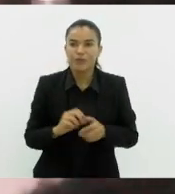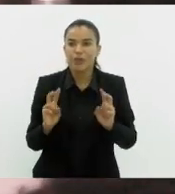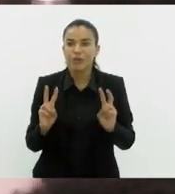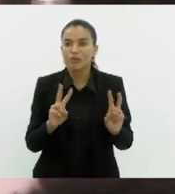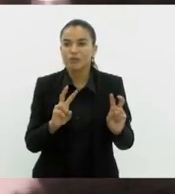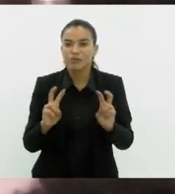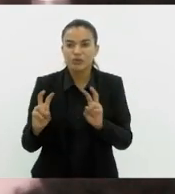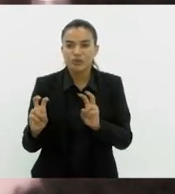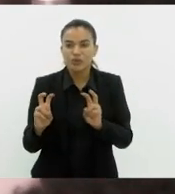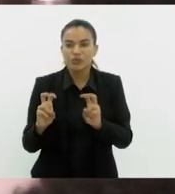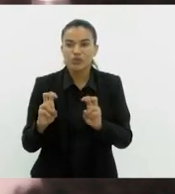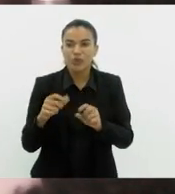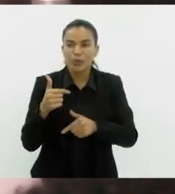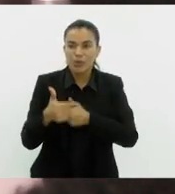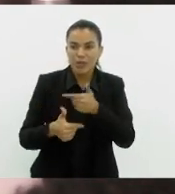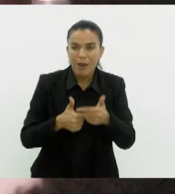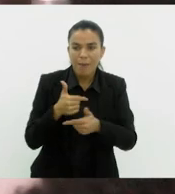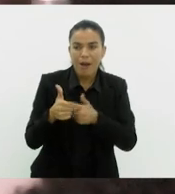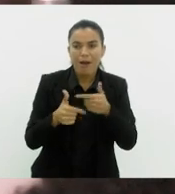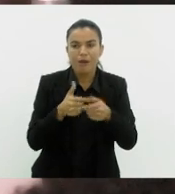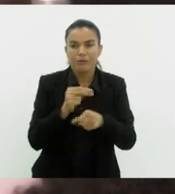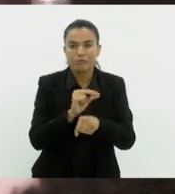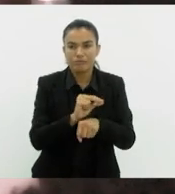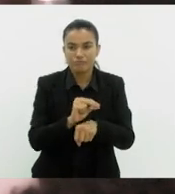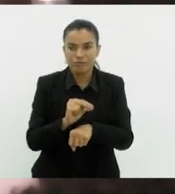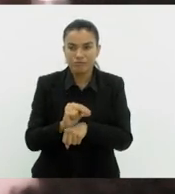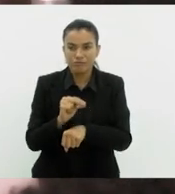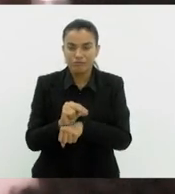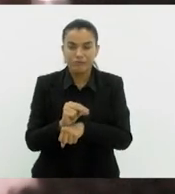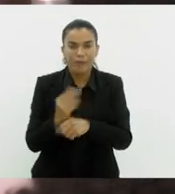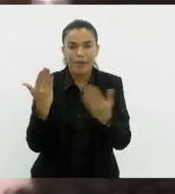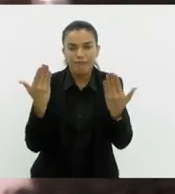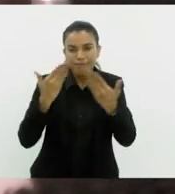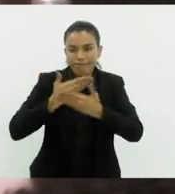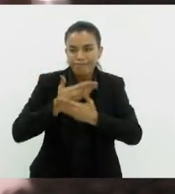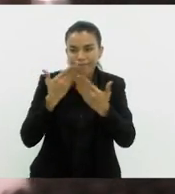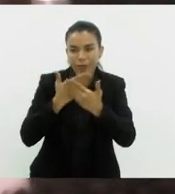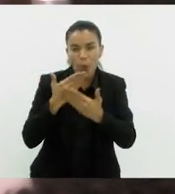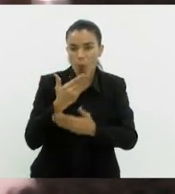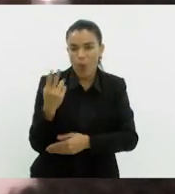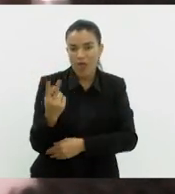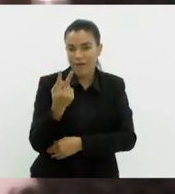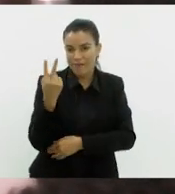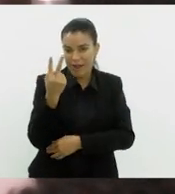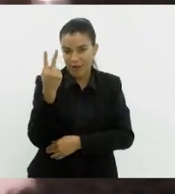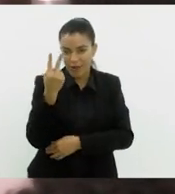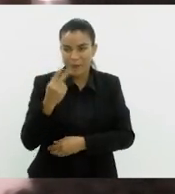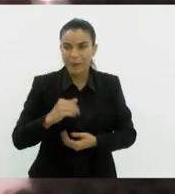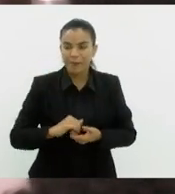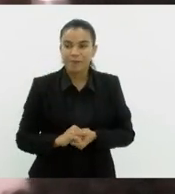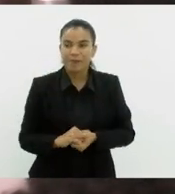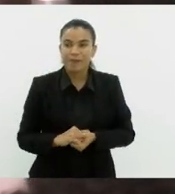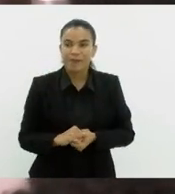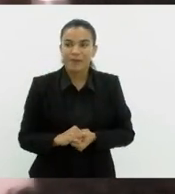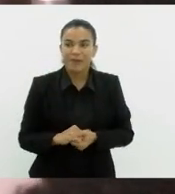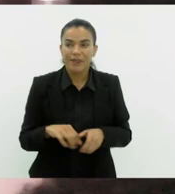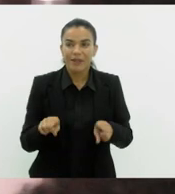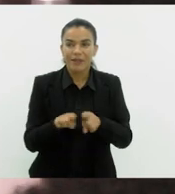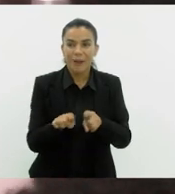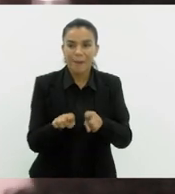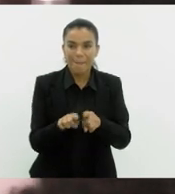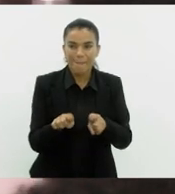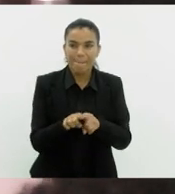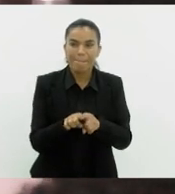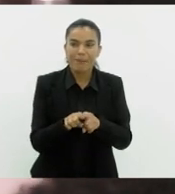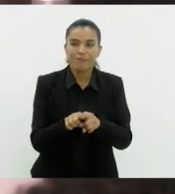essa carga de cuidado, de trabalho, que é invisibilizado, não é invisível, tem uma intencionalidade